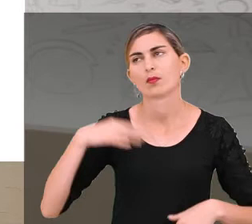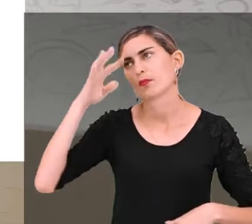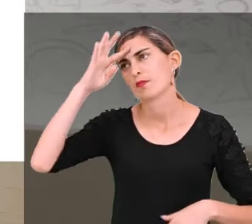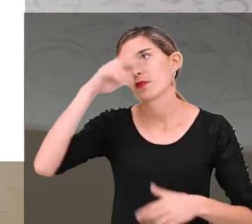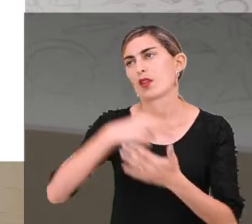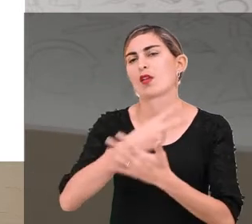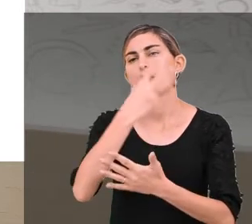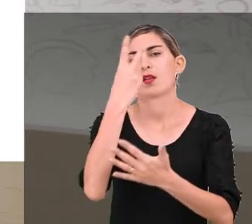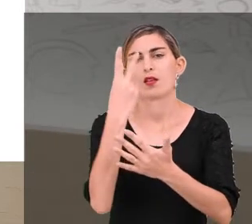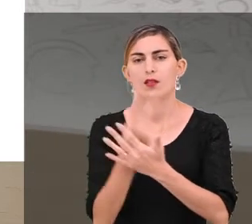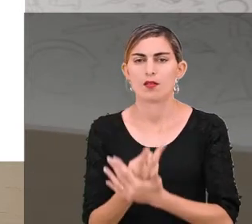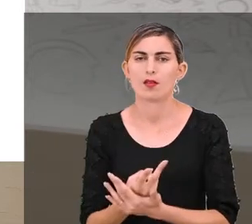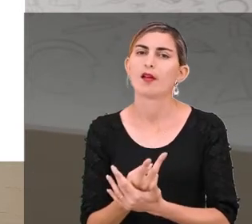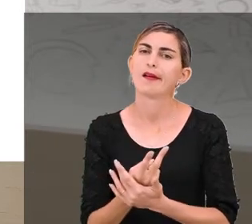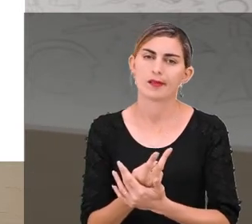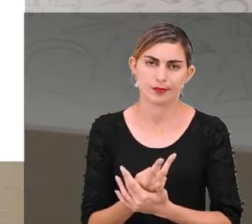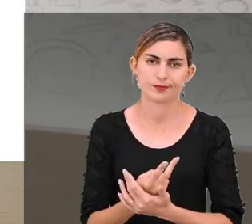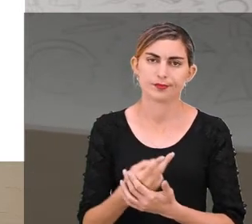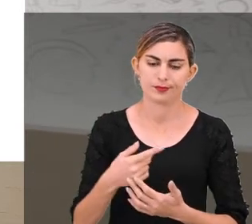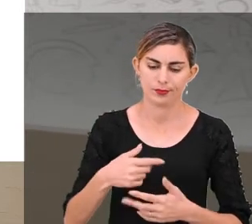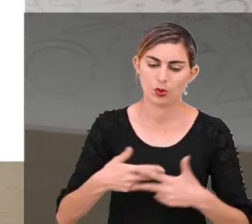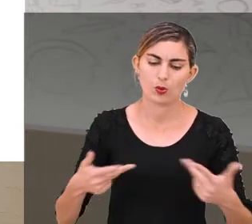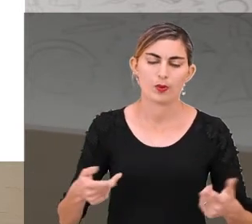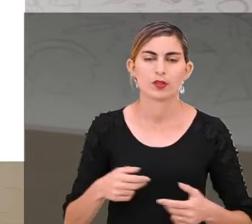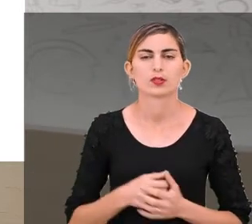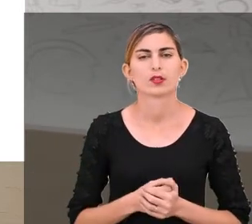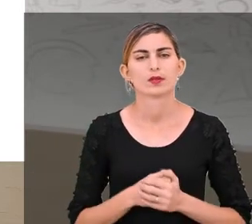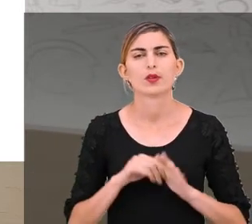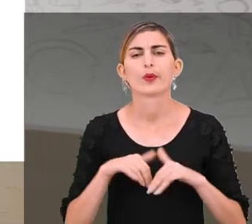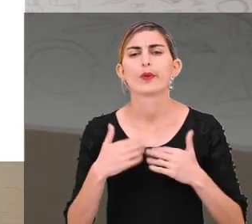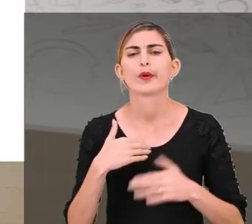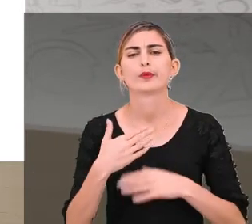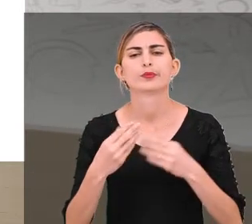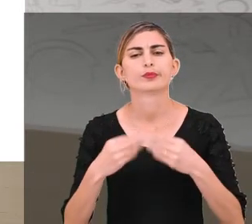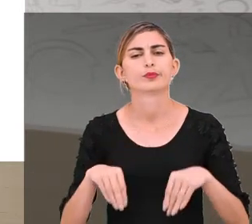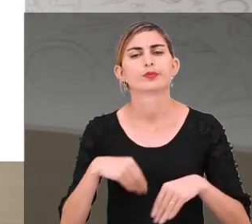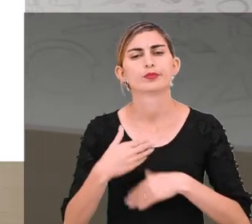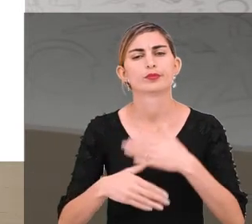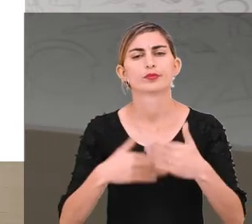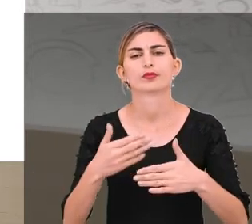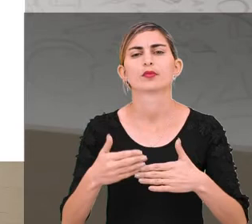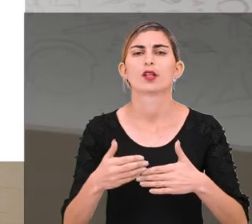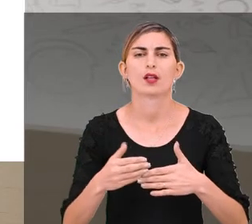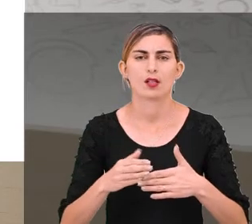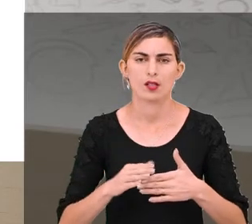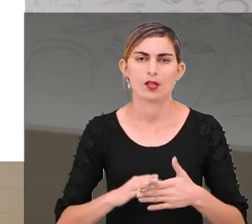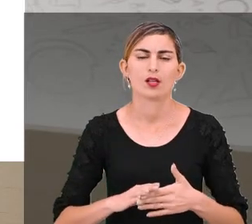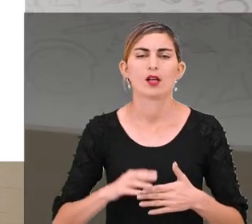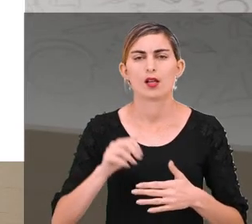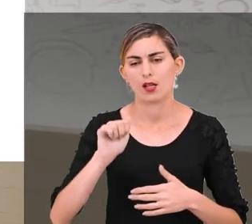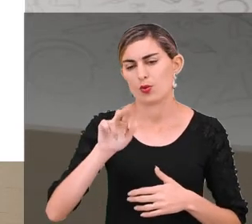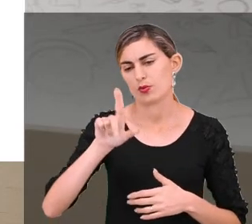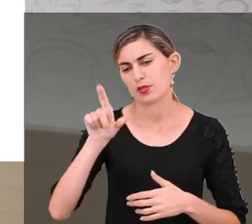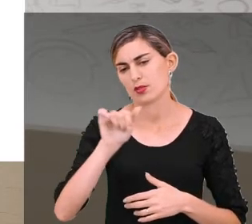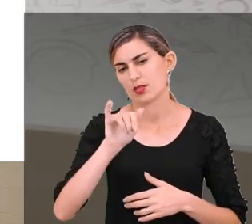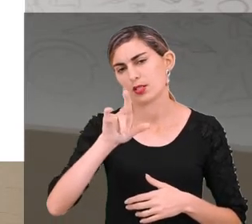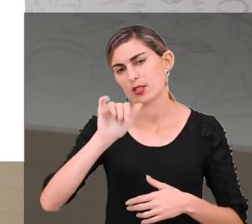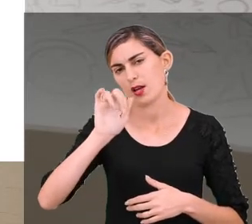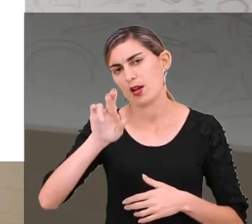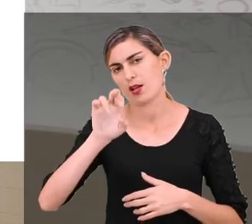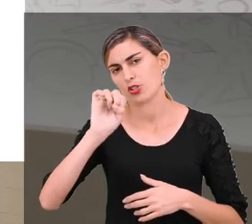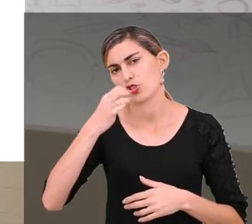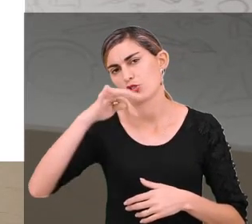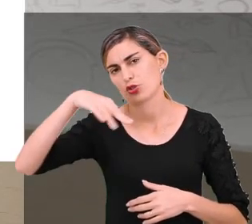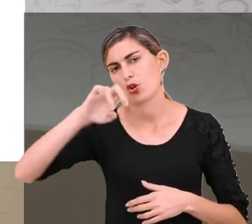pode estar tropeçando aí nesses objetos. Quais as consequências que um auxiliar de estoque pode